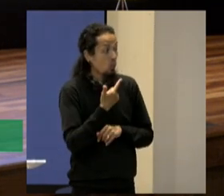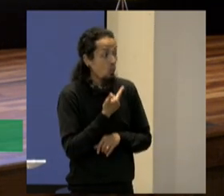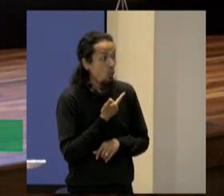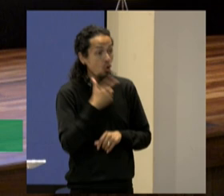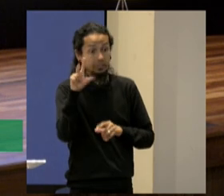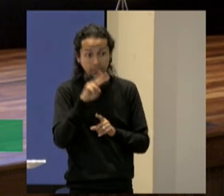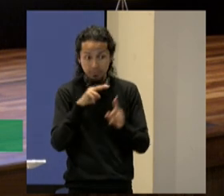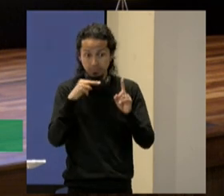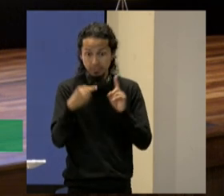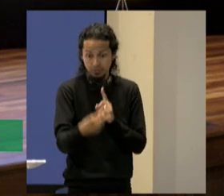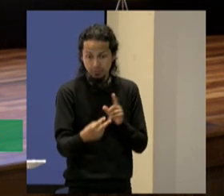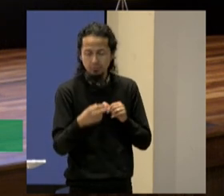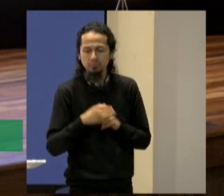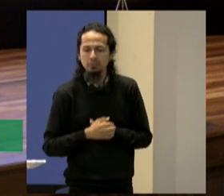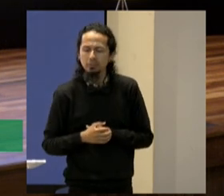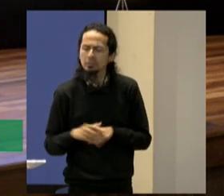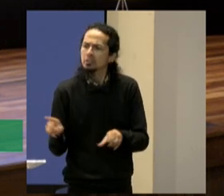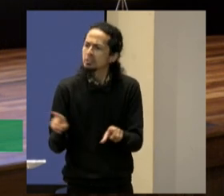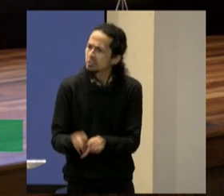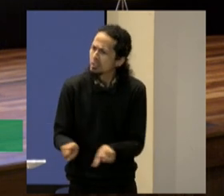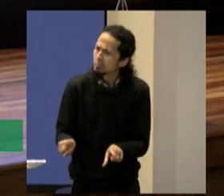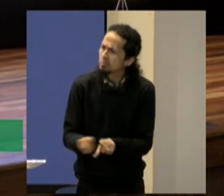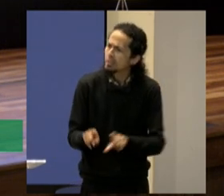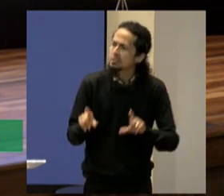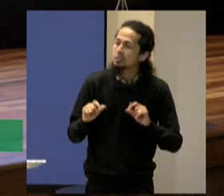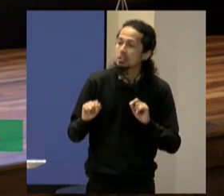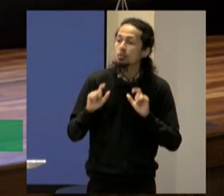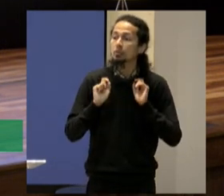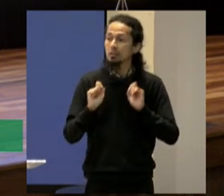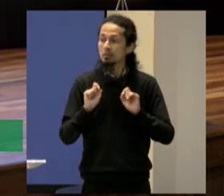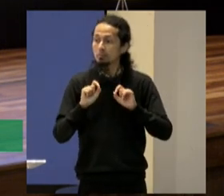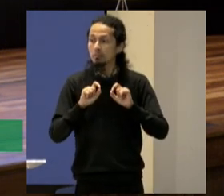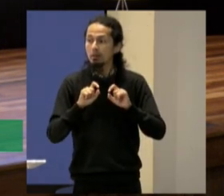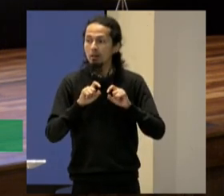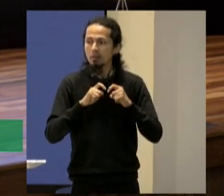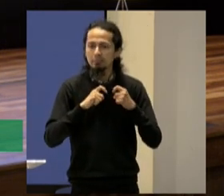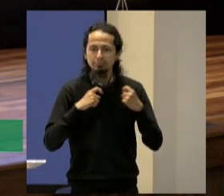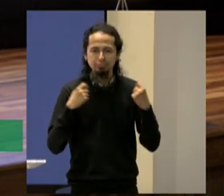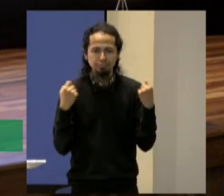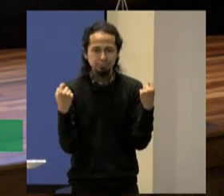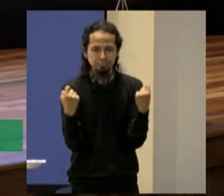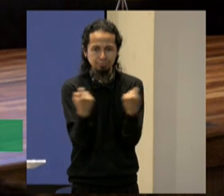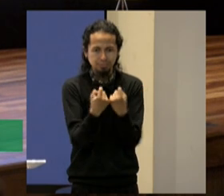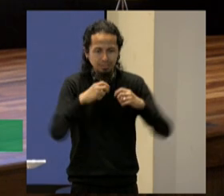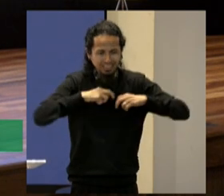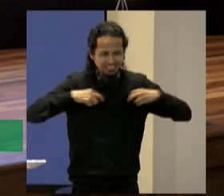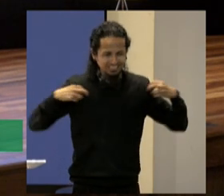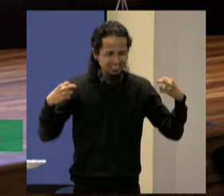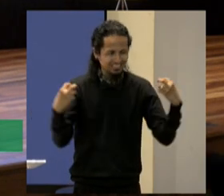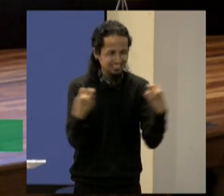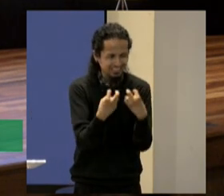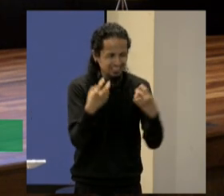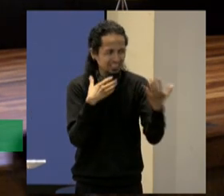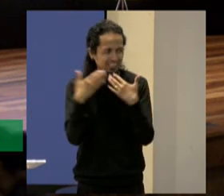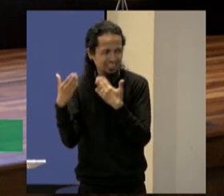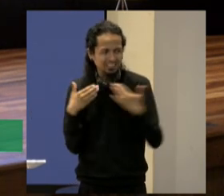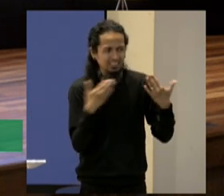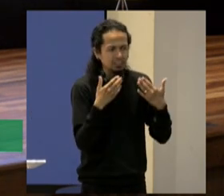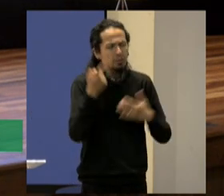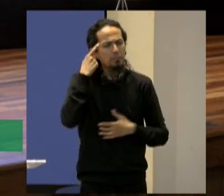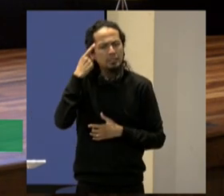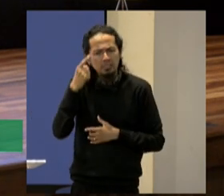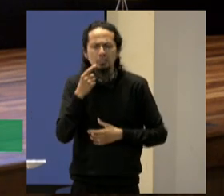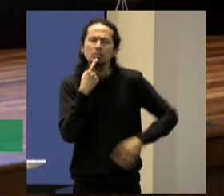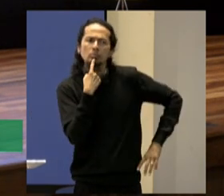além disso, a gente também faz uma roda de conversa falando como que o movimento antirracista também está presente no teatro, no